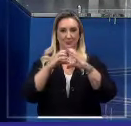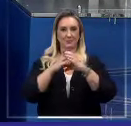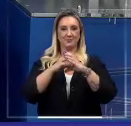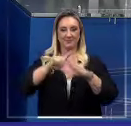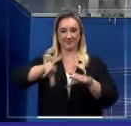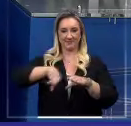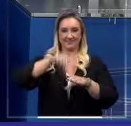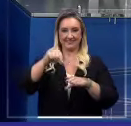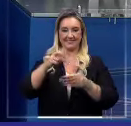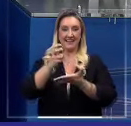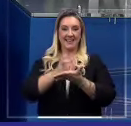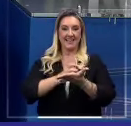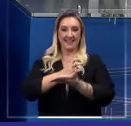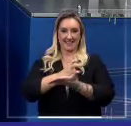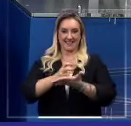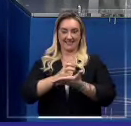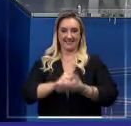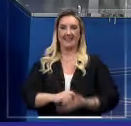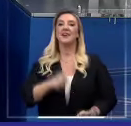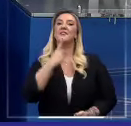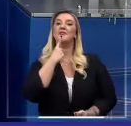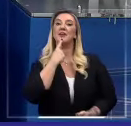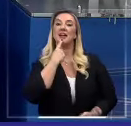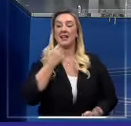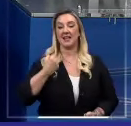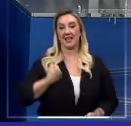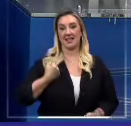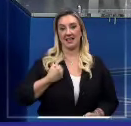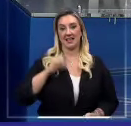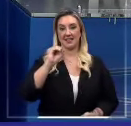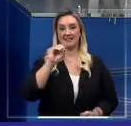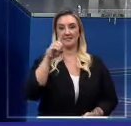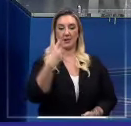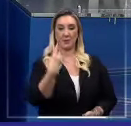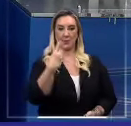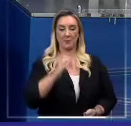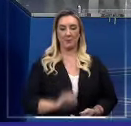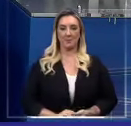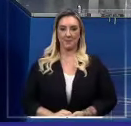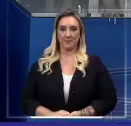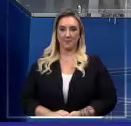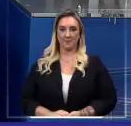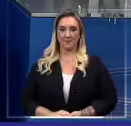número sorteado na Quina. Vermelha 01.